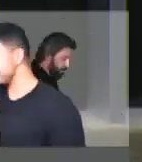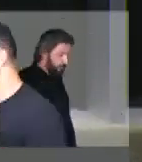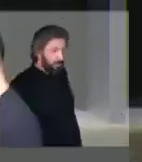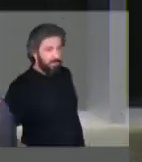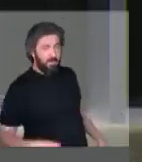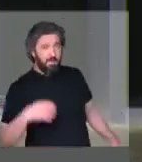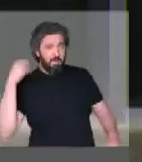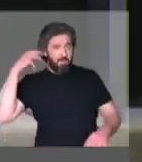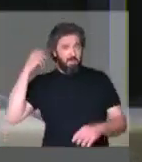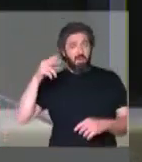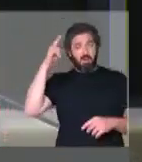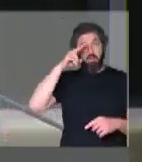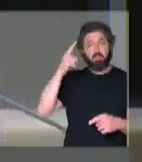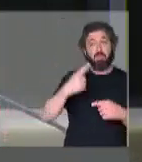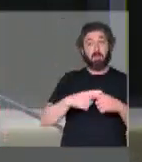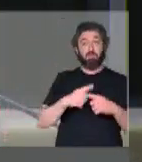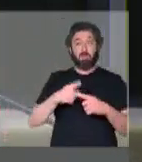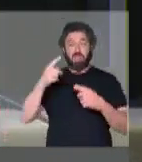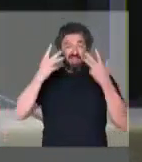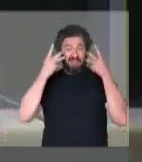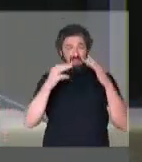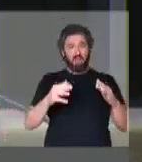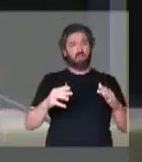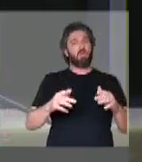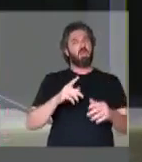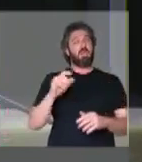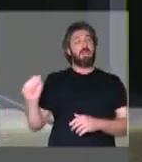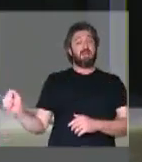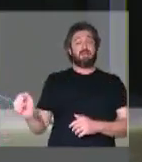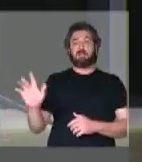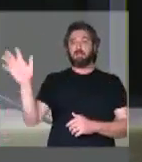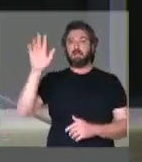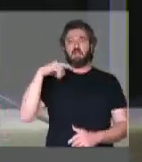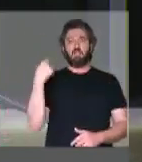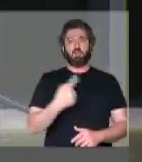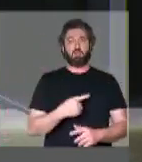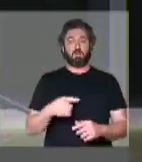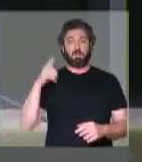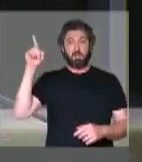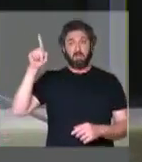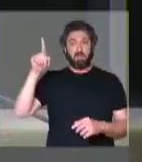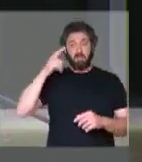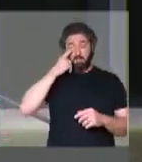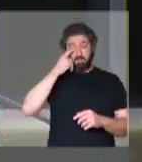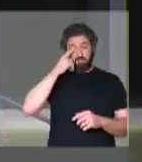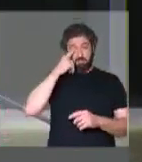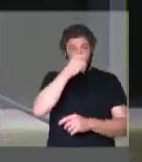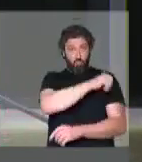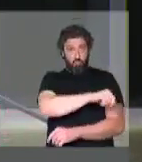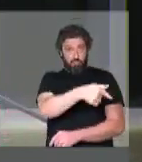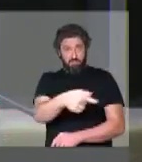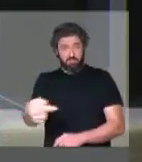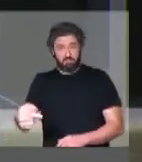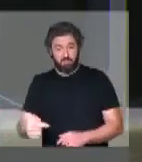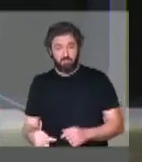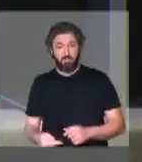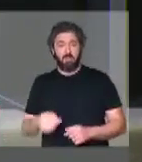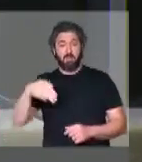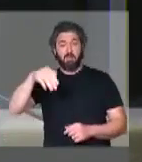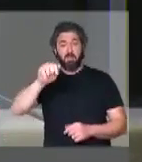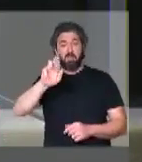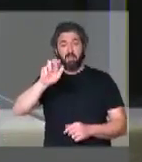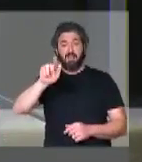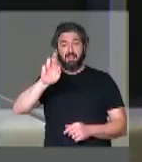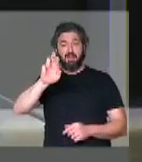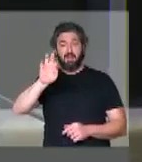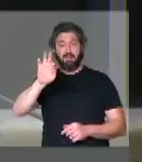para lembrar que essa naturalização nos custa caro. Nós temos no Rio de Janeiro, essa semana, a Margareth